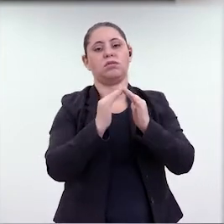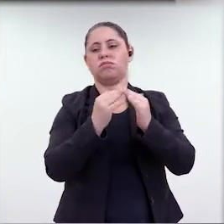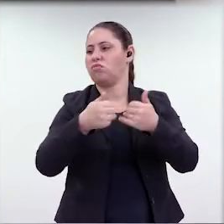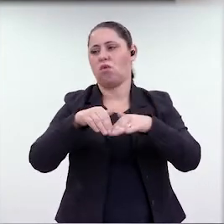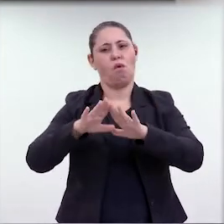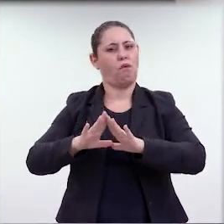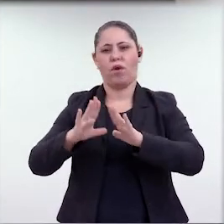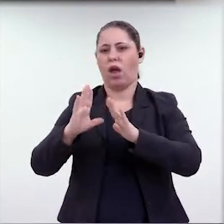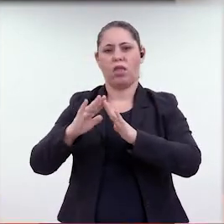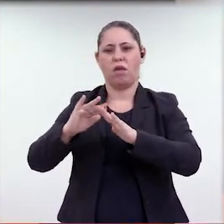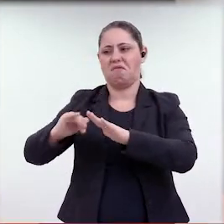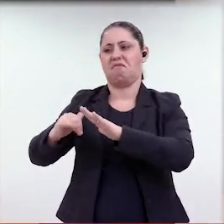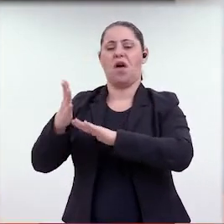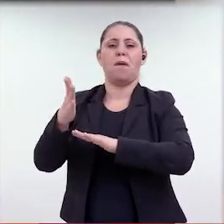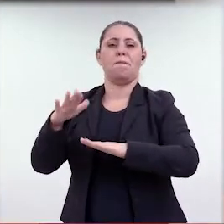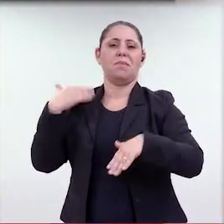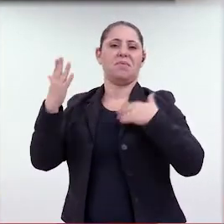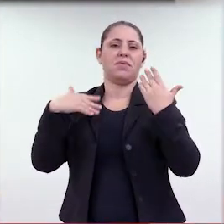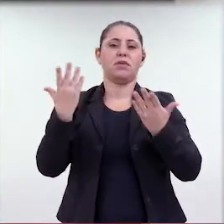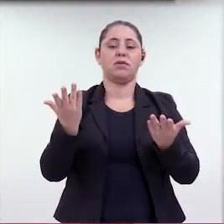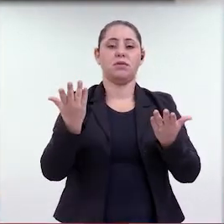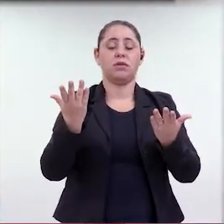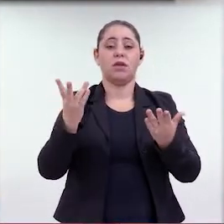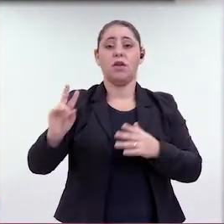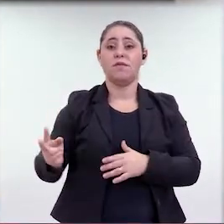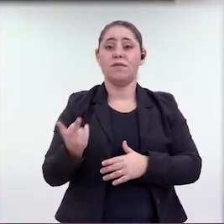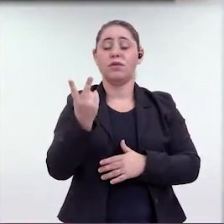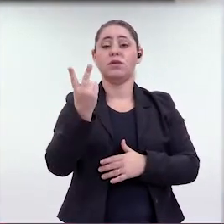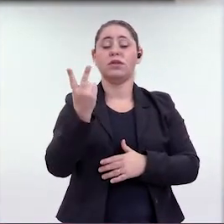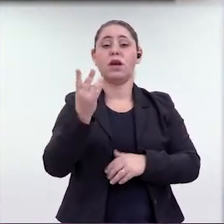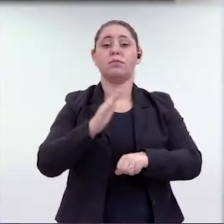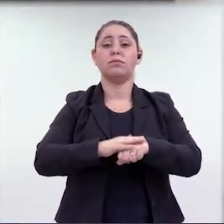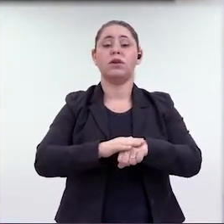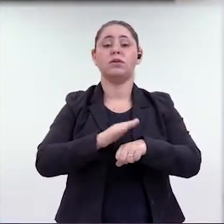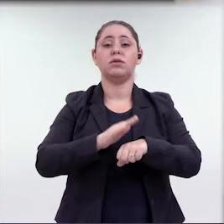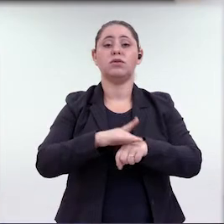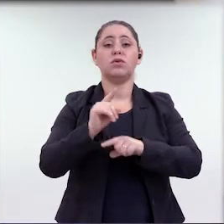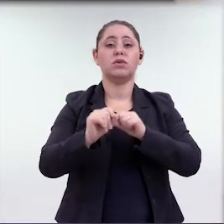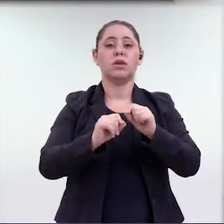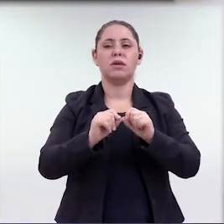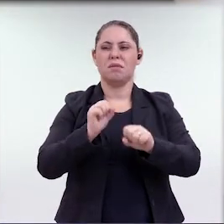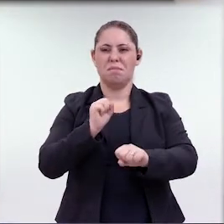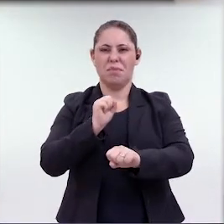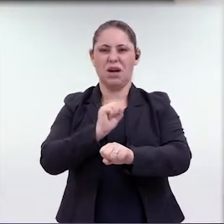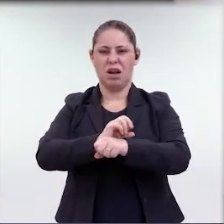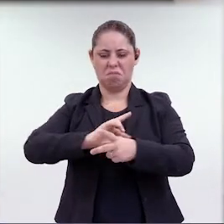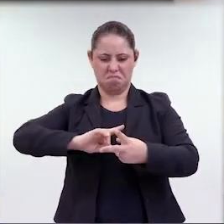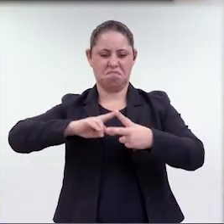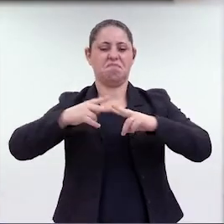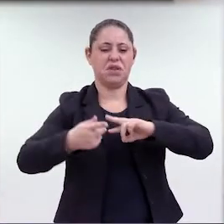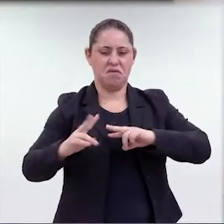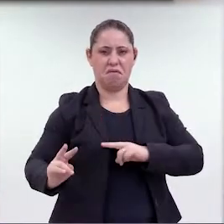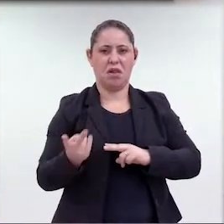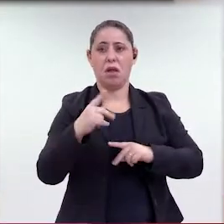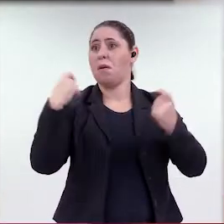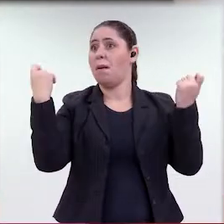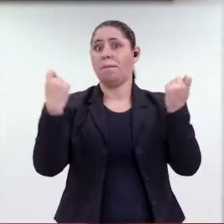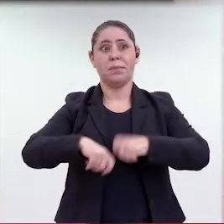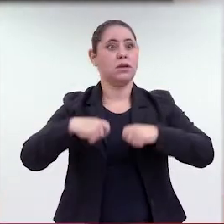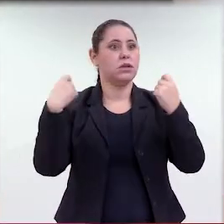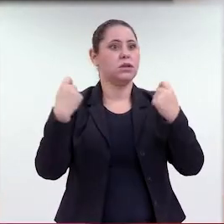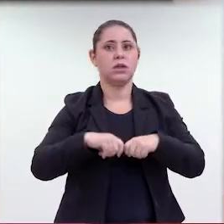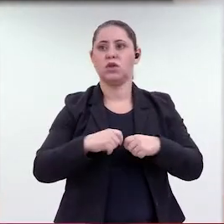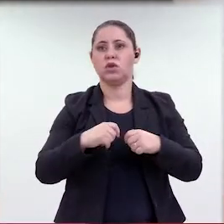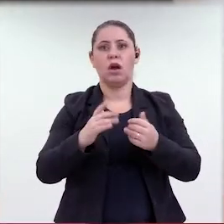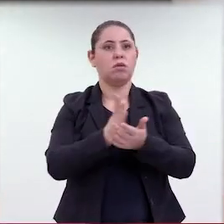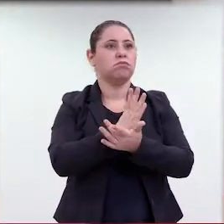né? E valorizar um pouco mais, né? Parar com essa inversão de valores. Ah, não, eu preciso de alguma coisa que às